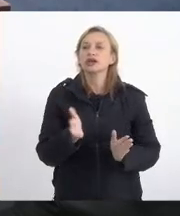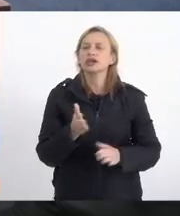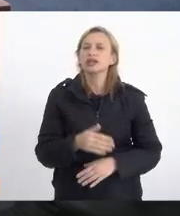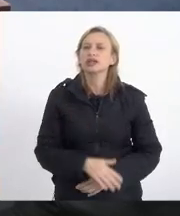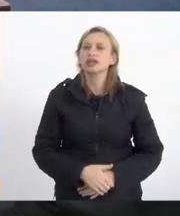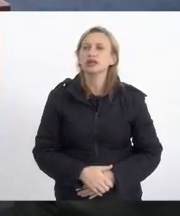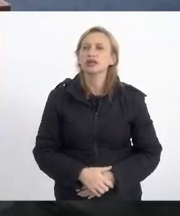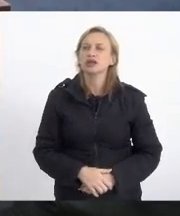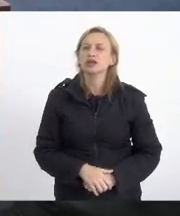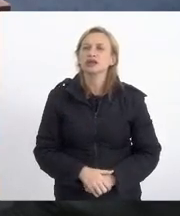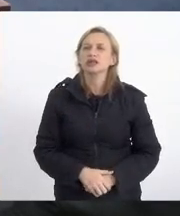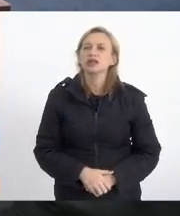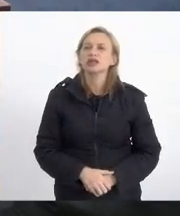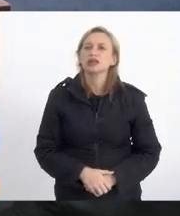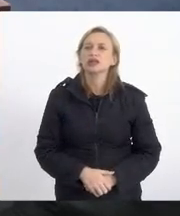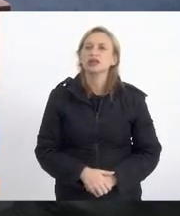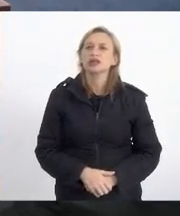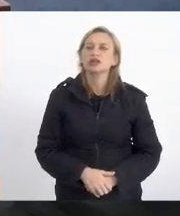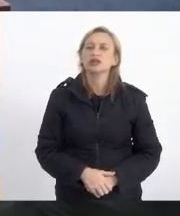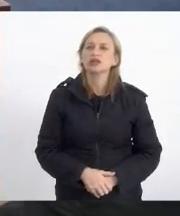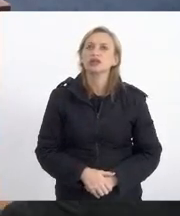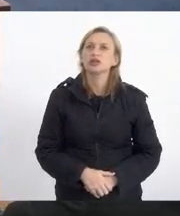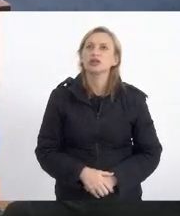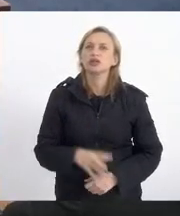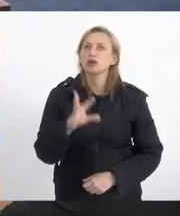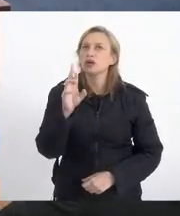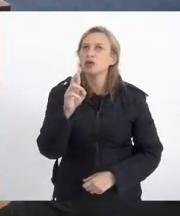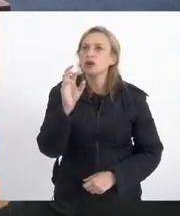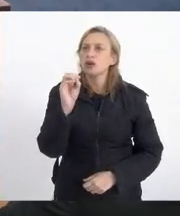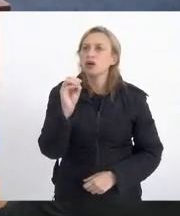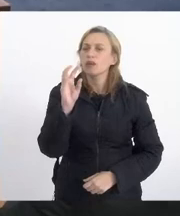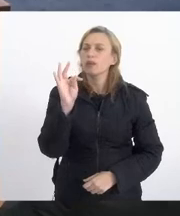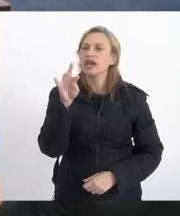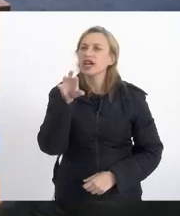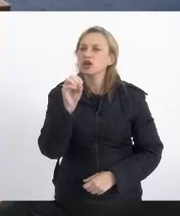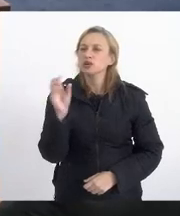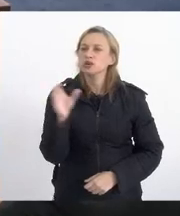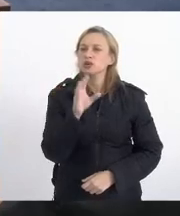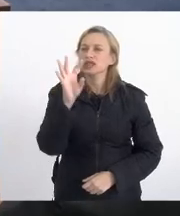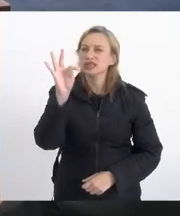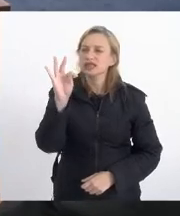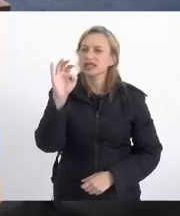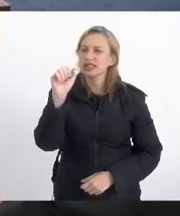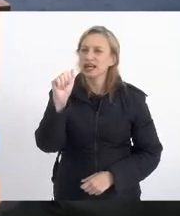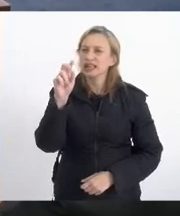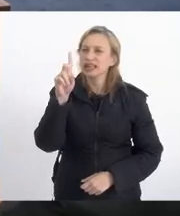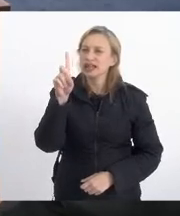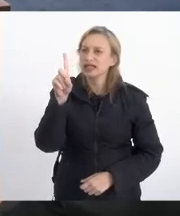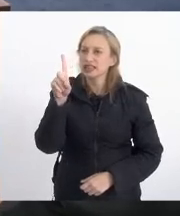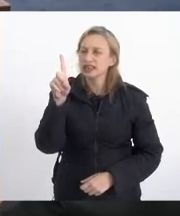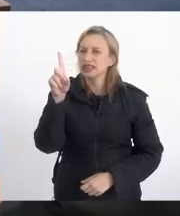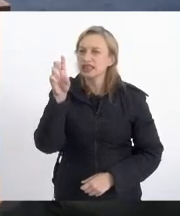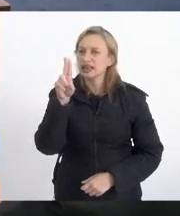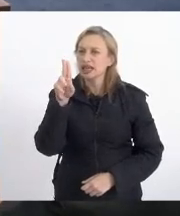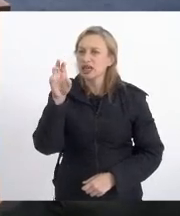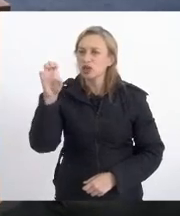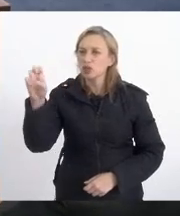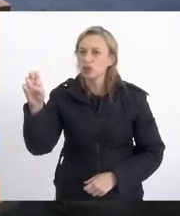Nazareno. Quero chamar aqui o senhor Roberto Tadeu dos Santos, segundo sargento.